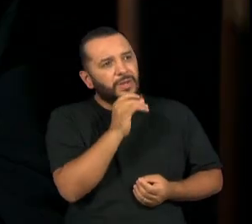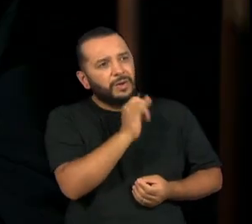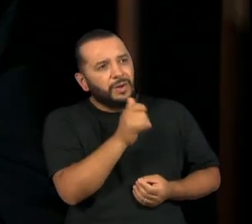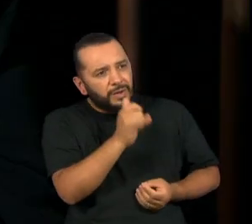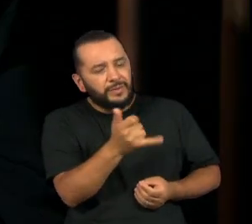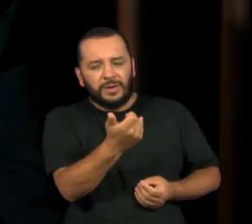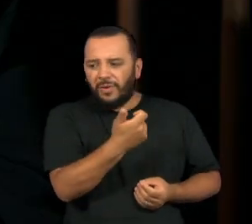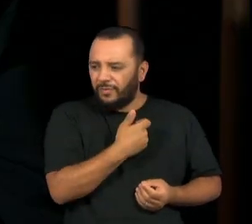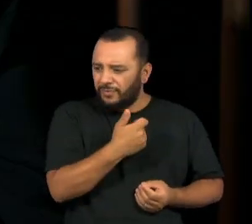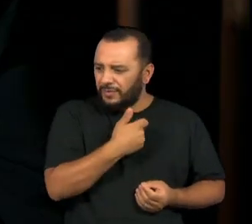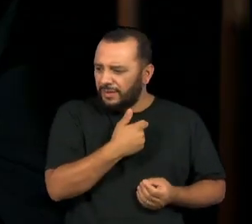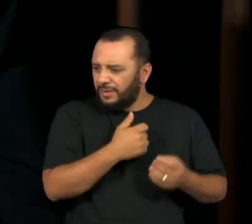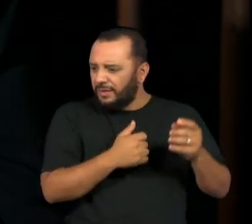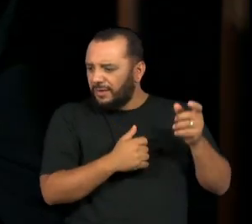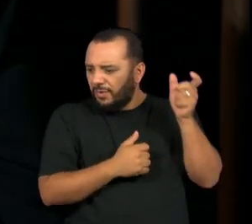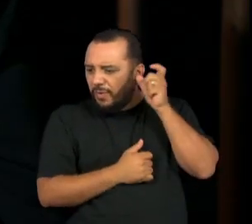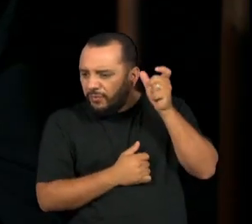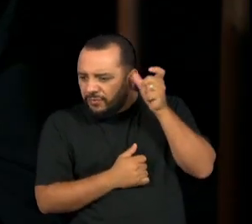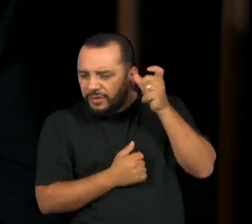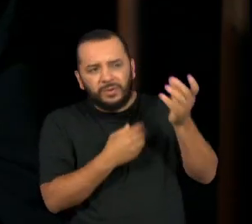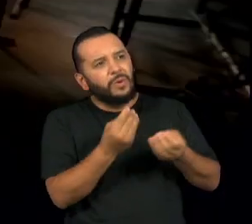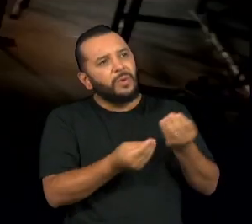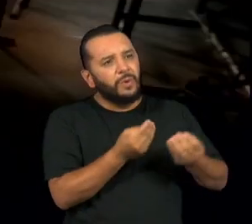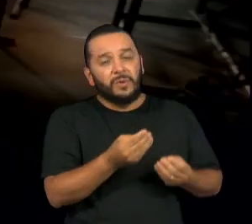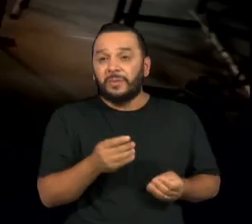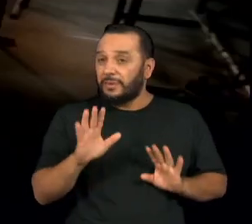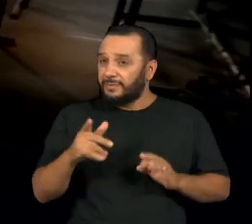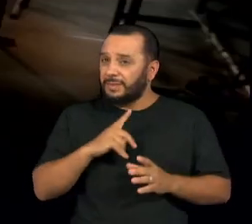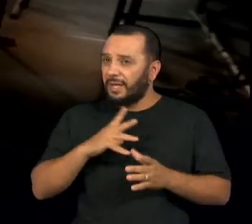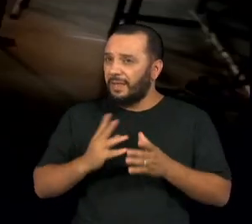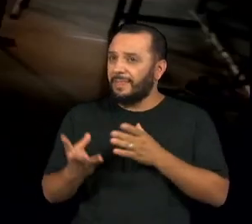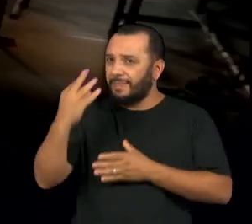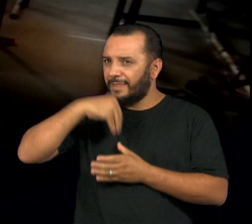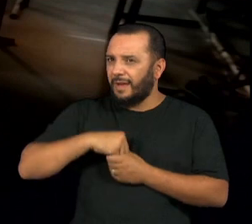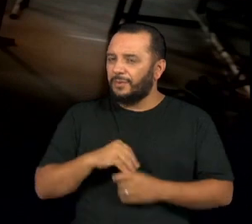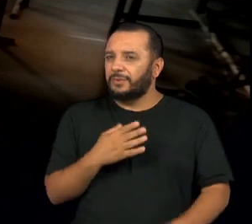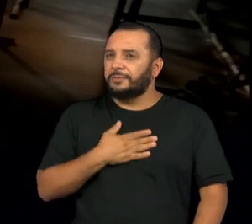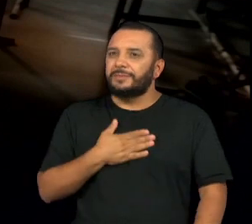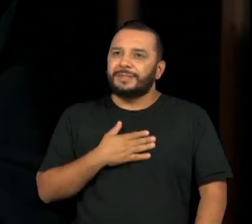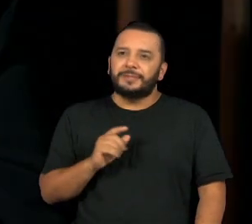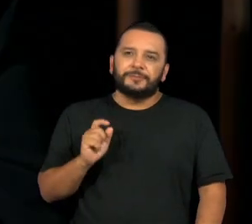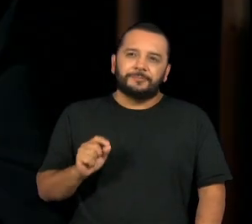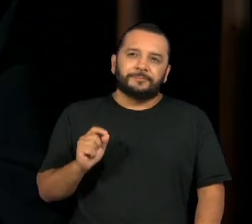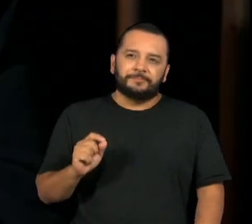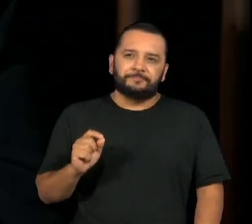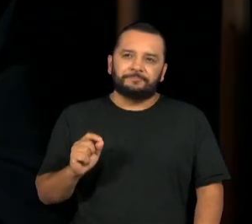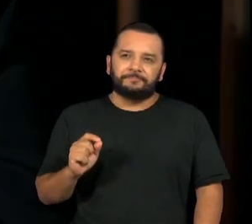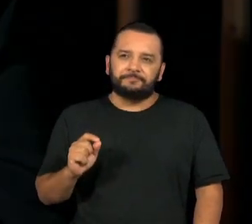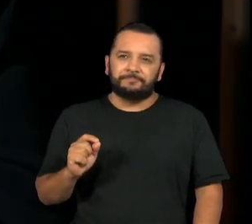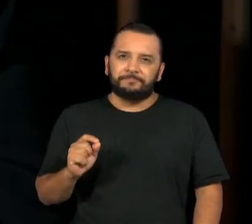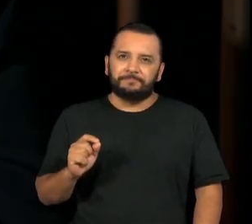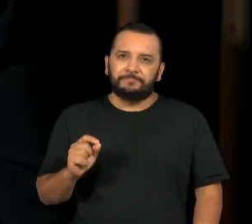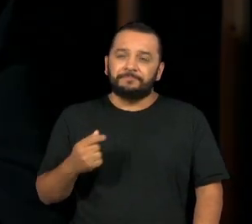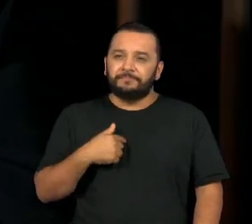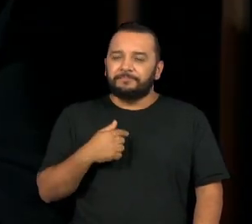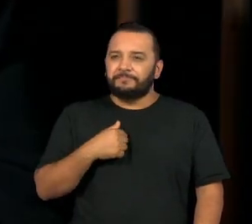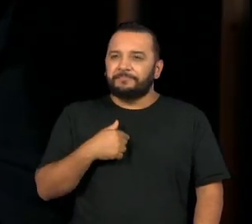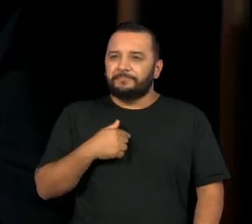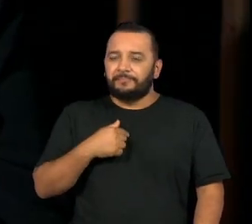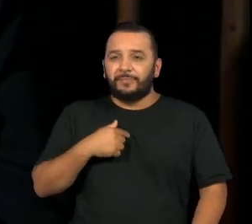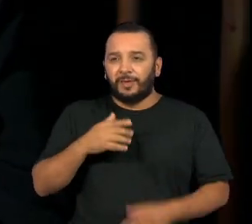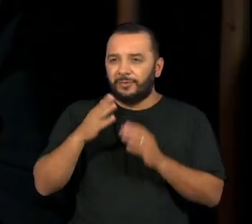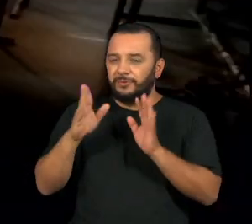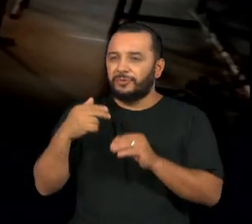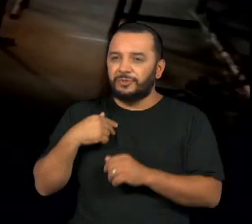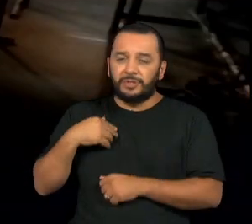exemplo ó eu tenho eu tenho uma coisa dentro de mim que é assim a série que os meus ouvidos eu